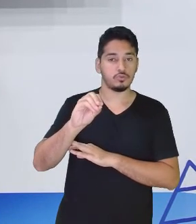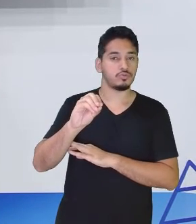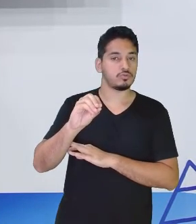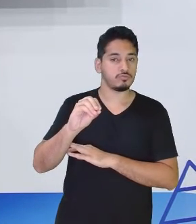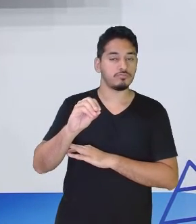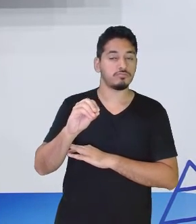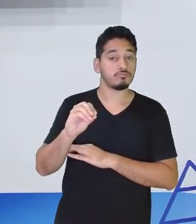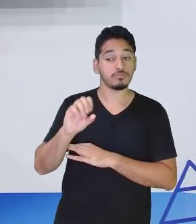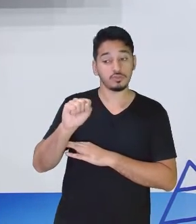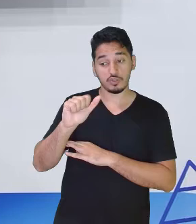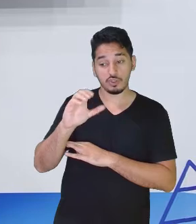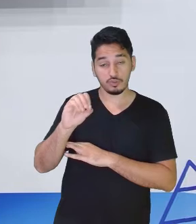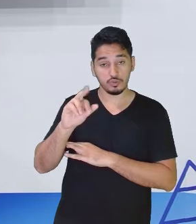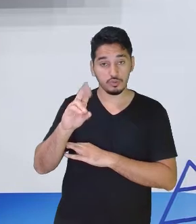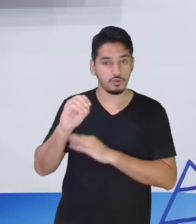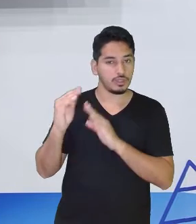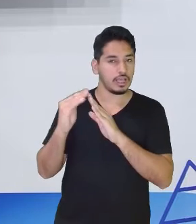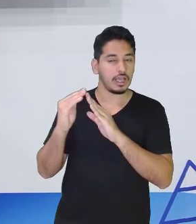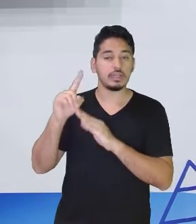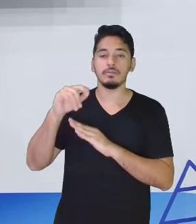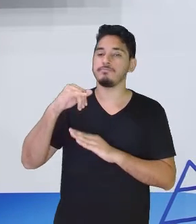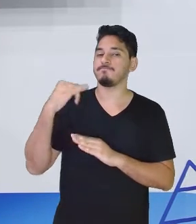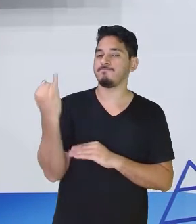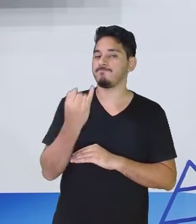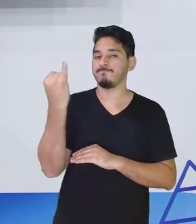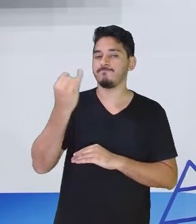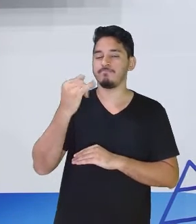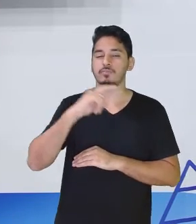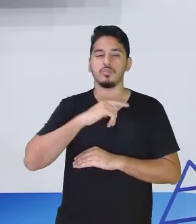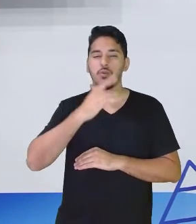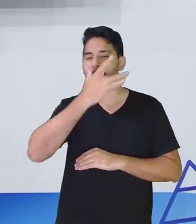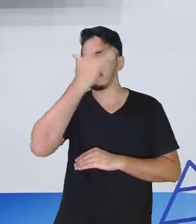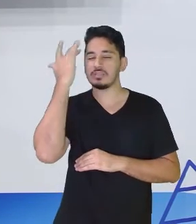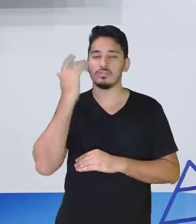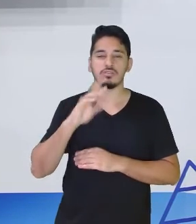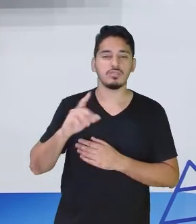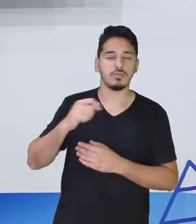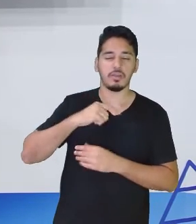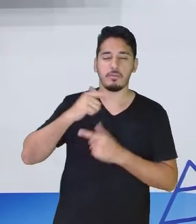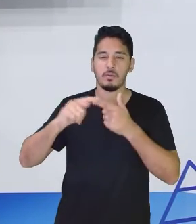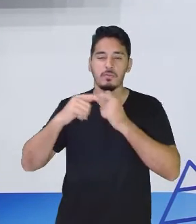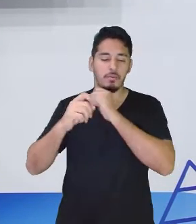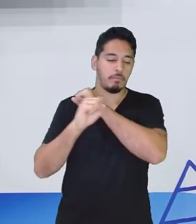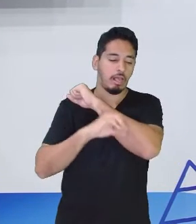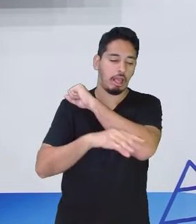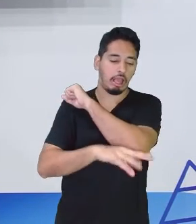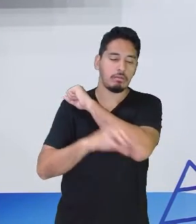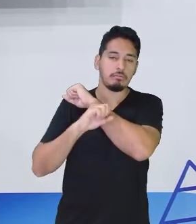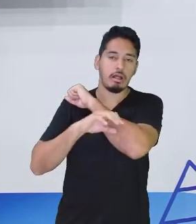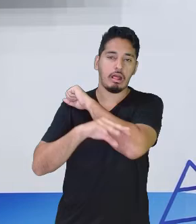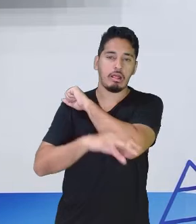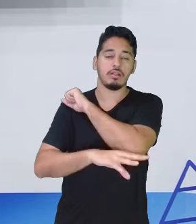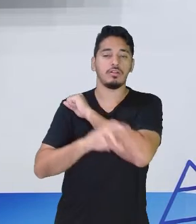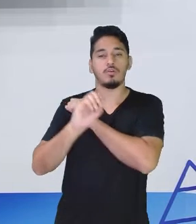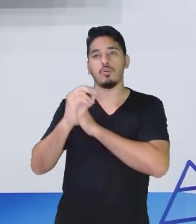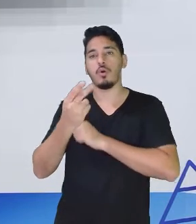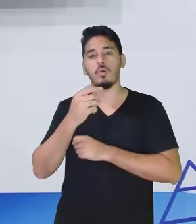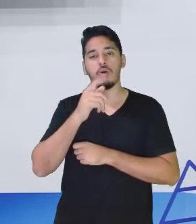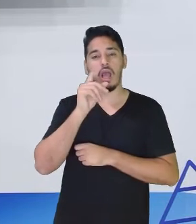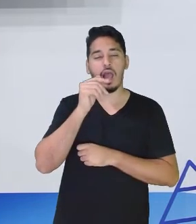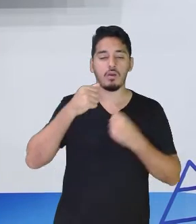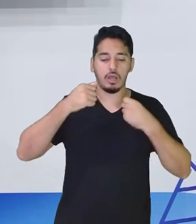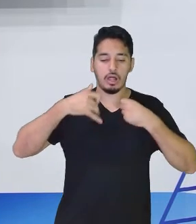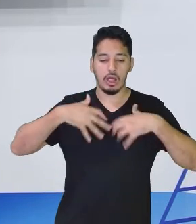E esse soro caseiro, ele é muito importante. Quando tem alguém que está com diarreia, né, que está perdendo muita água, e